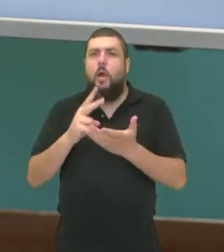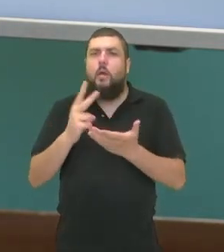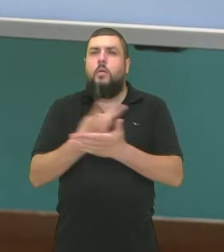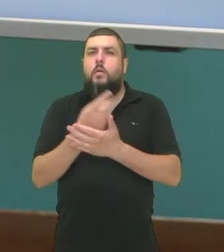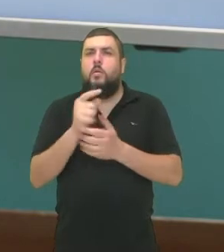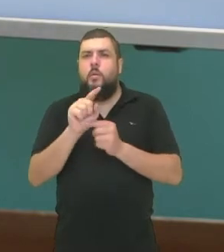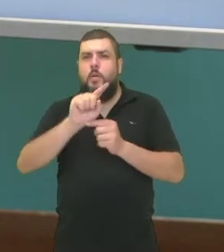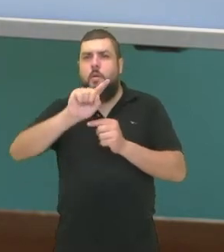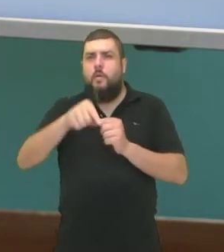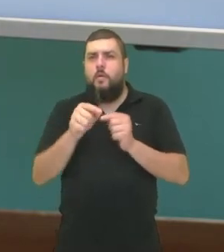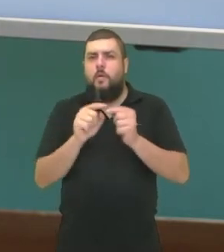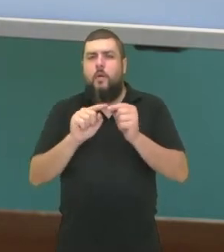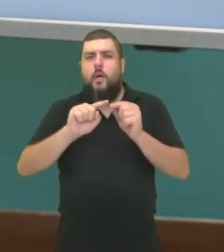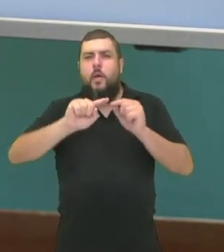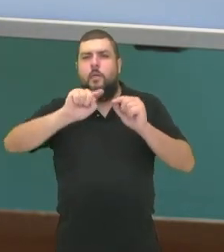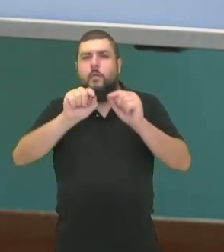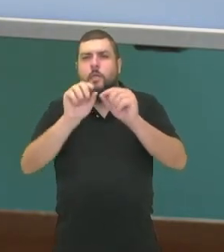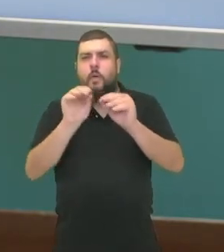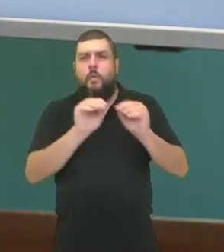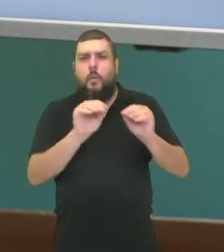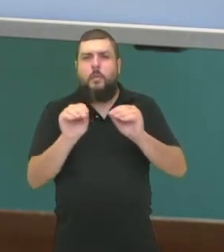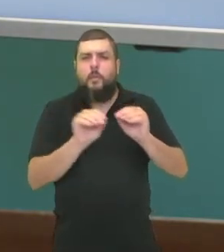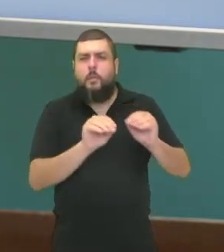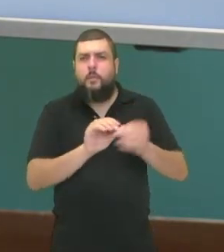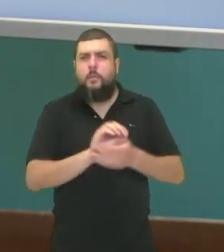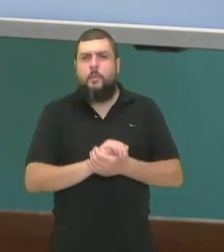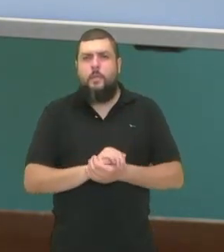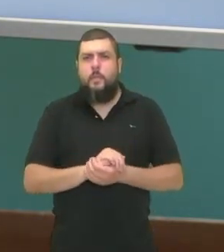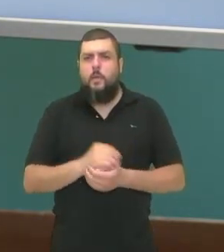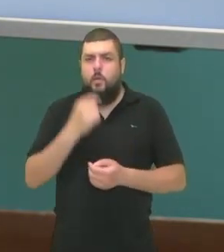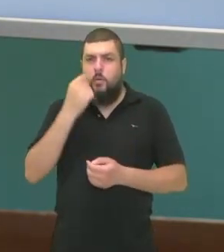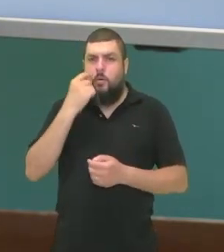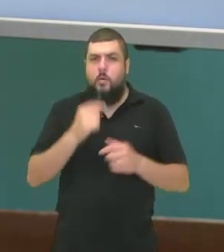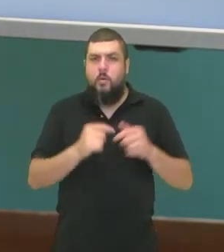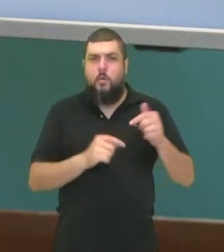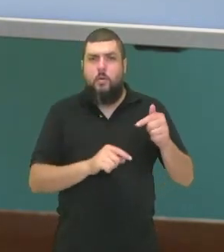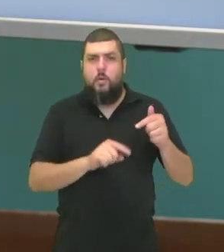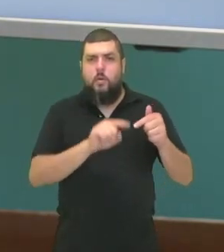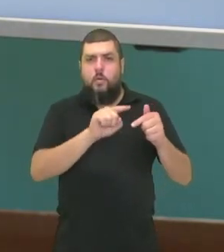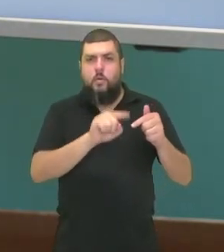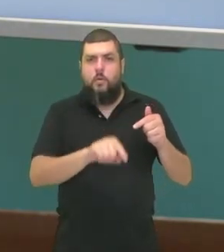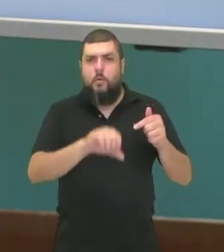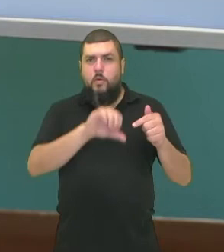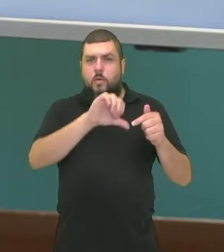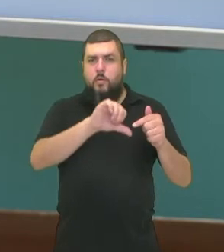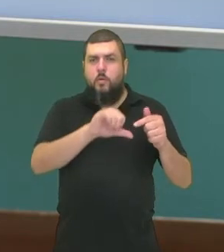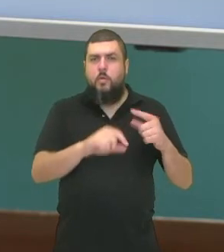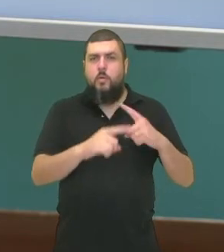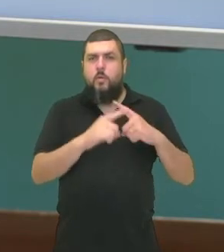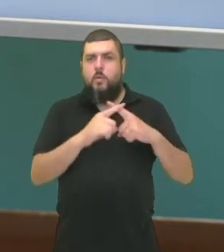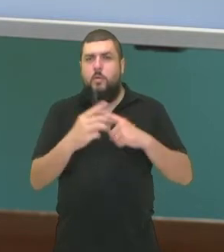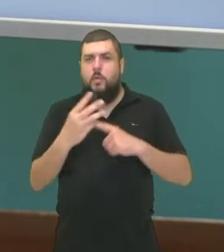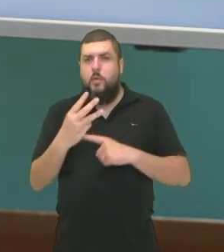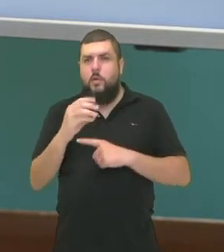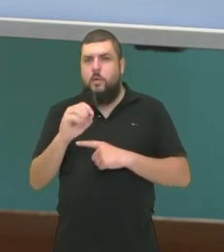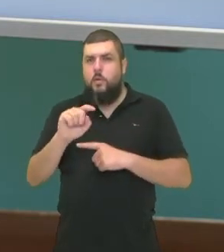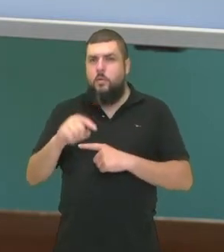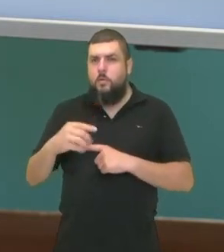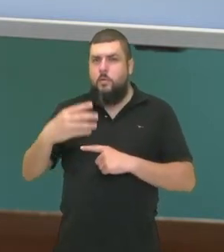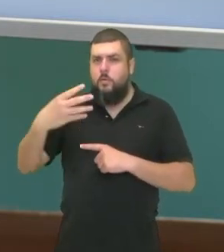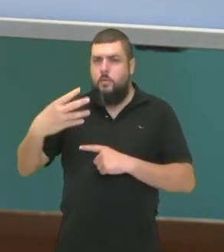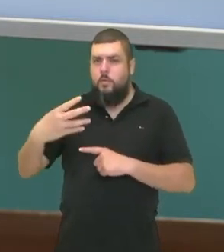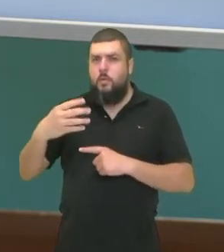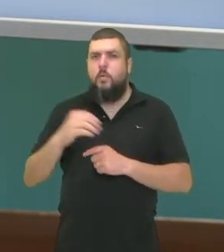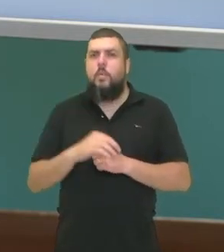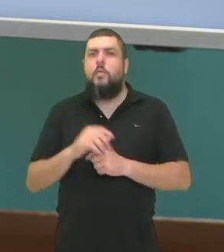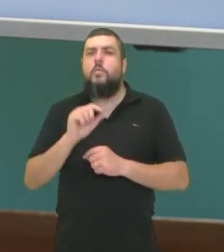tá? Porque olha quanto que seria o resultado disso aqui. 7,9 vezes 30,4 é 240,16, que está muito próximo